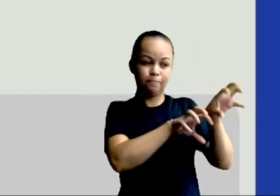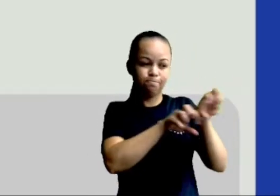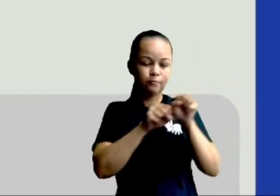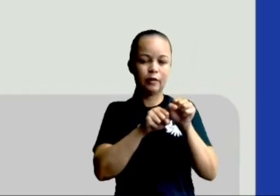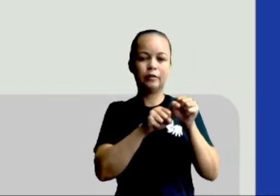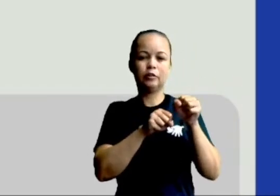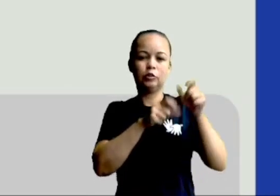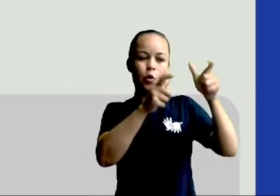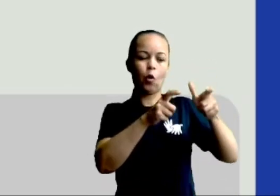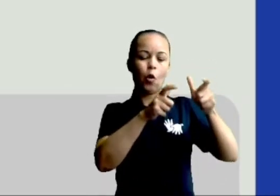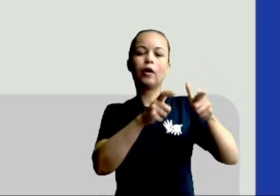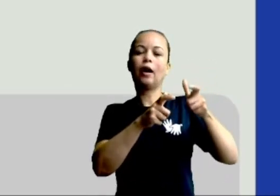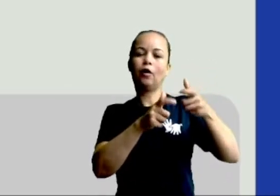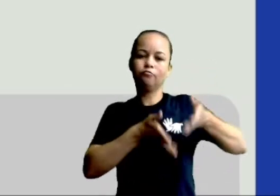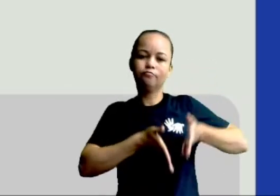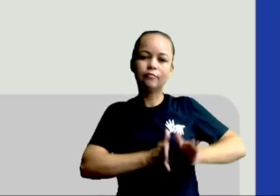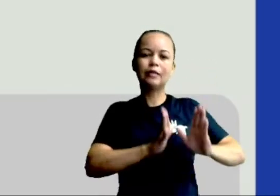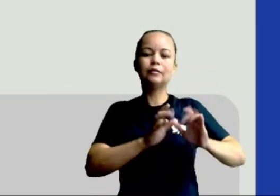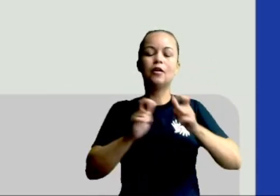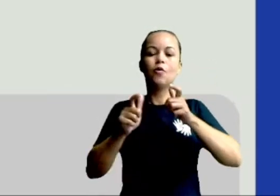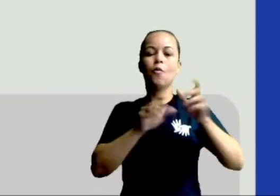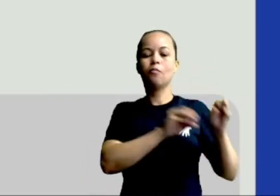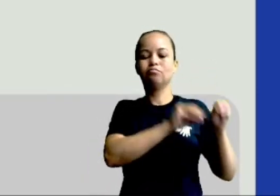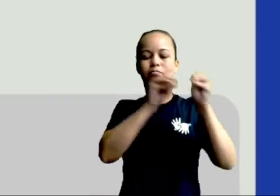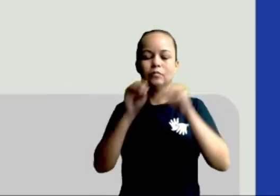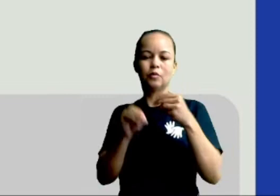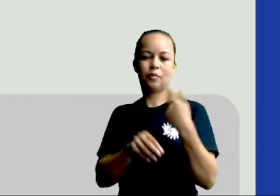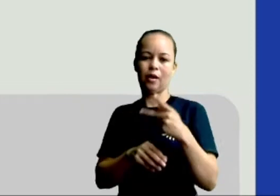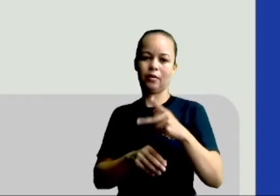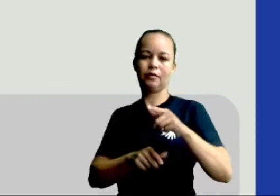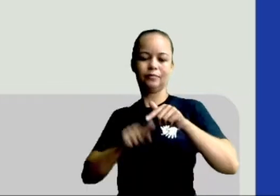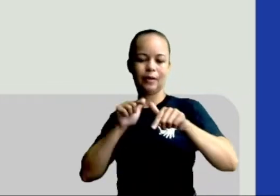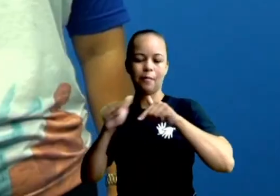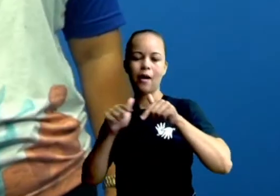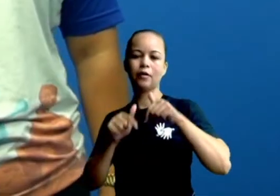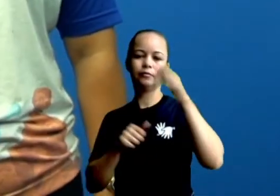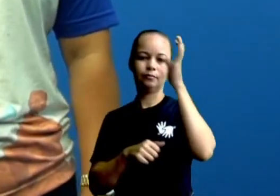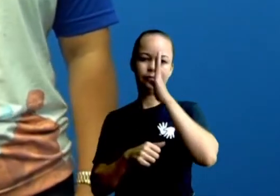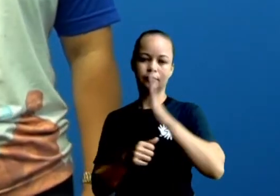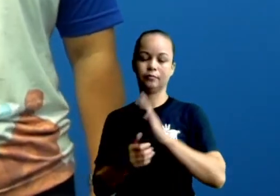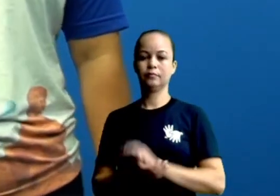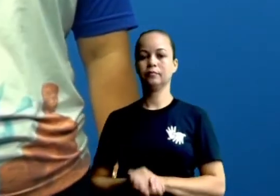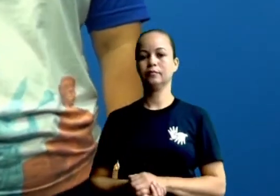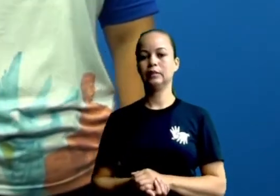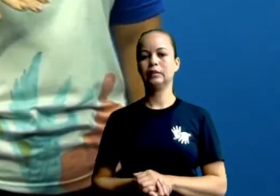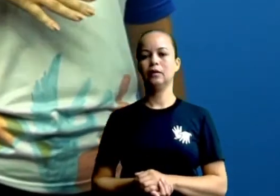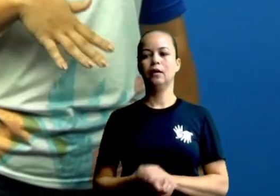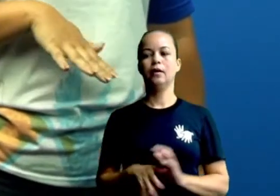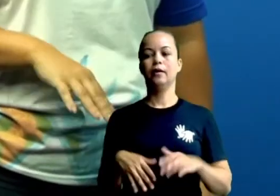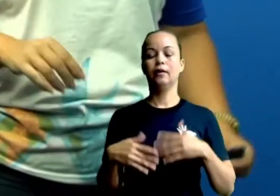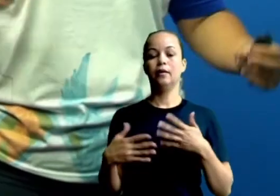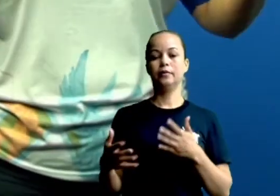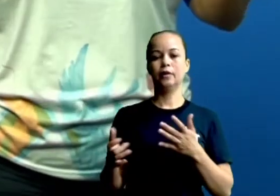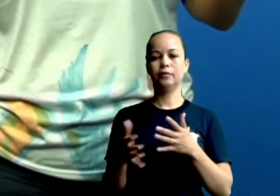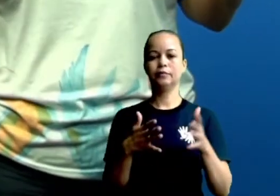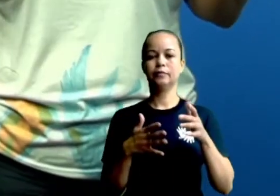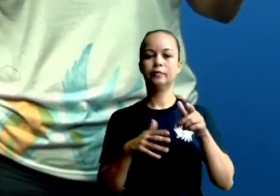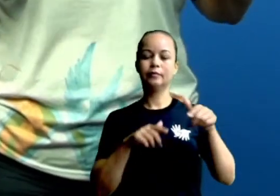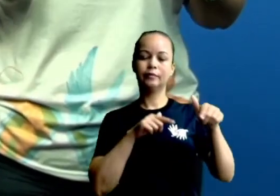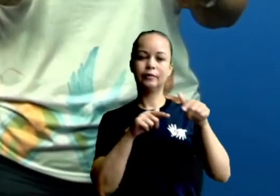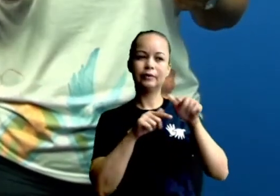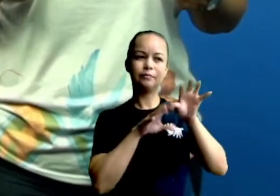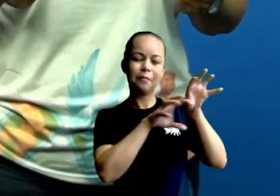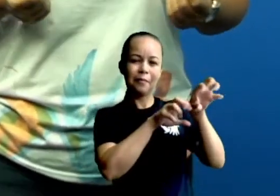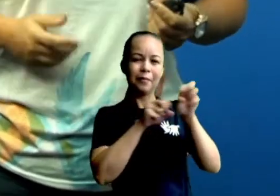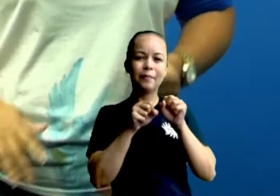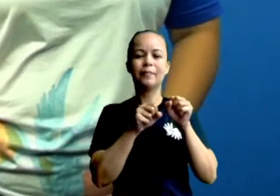para terem sua força de trabalho aproveitada em terras brasileiras. Então, trazer os negros de lá da África para cá virou um negócio